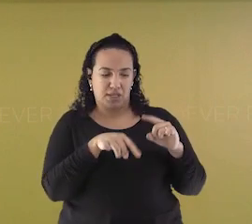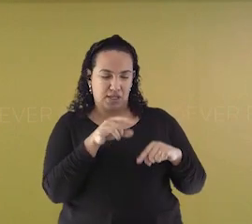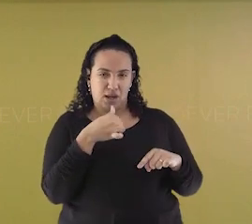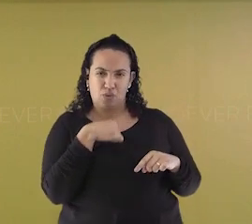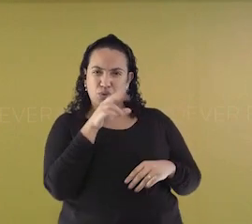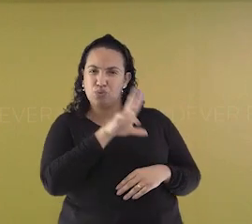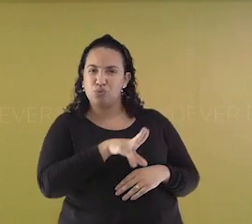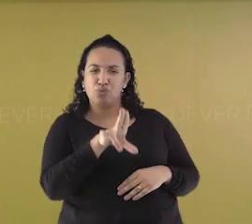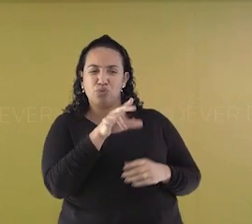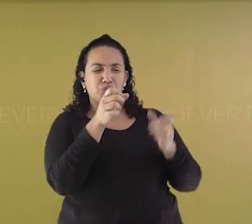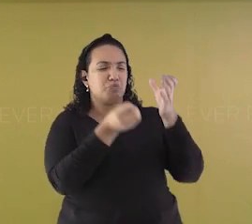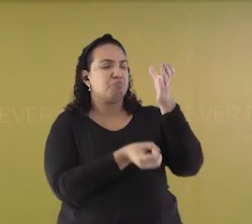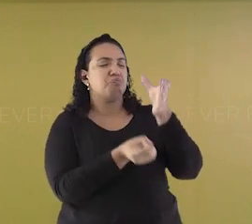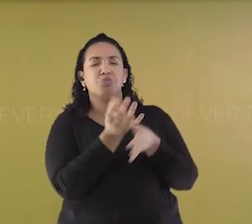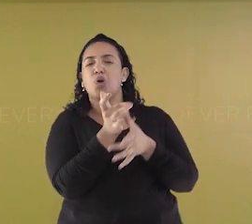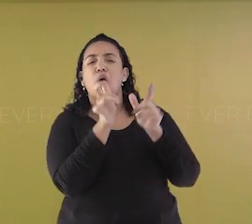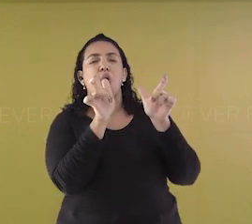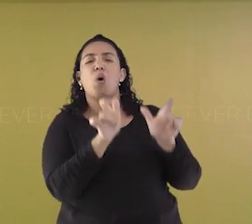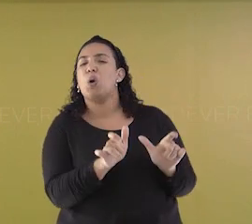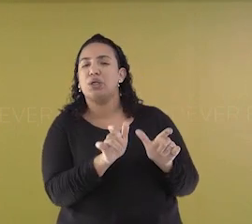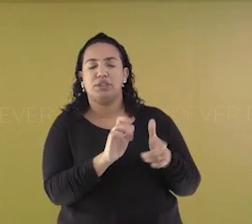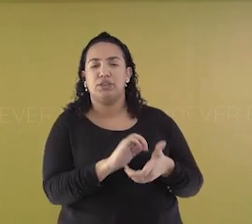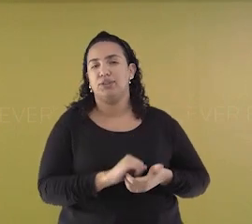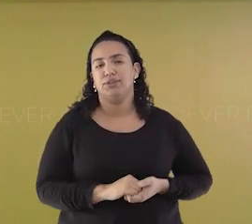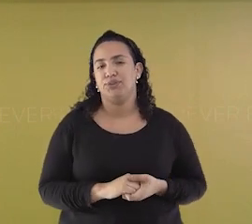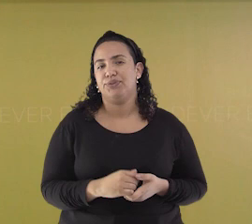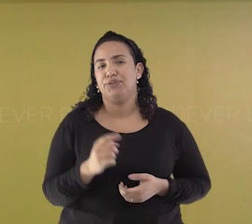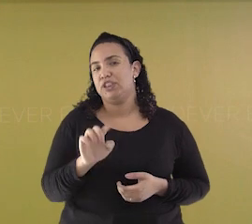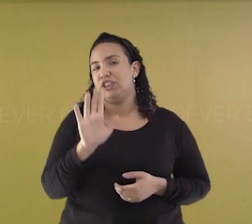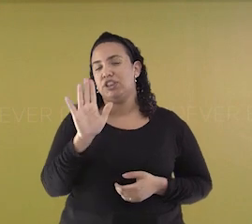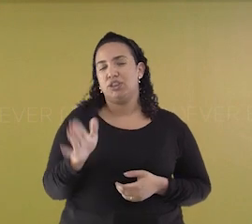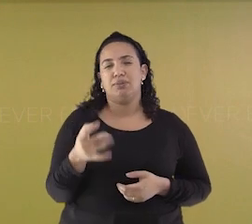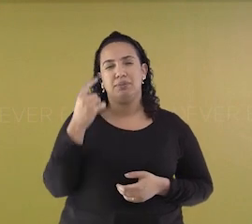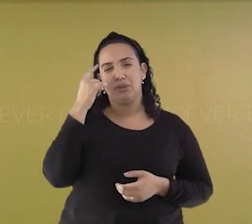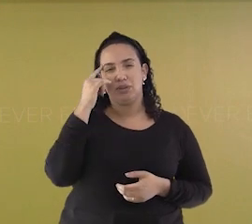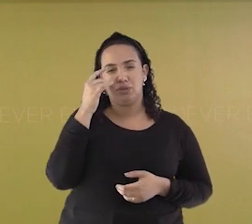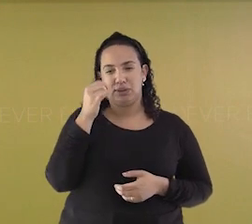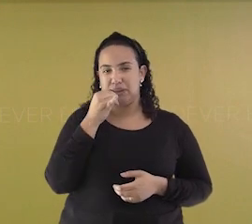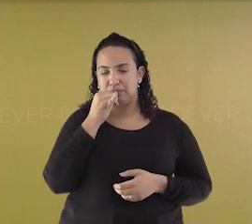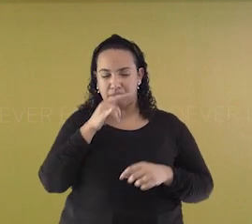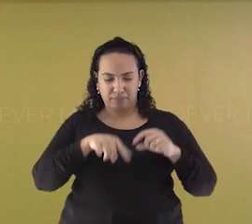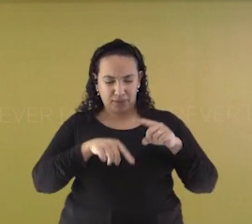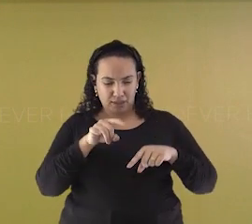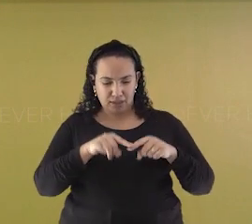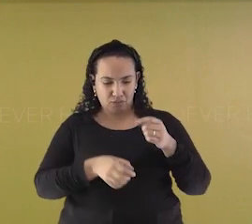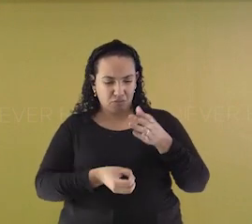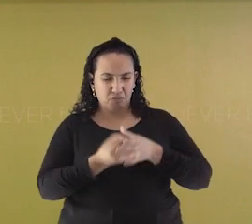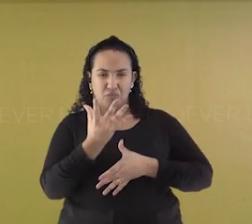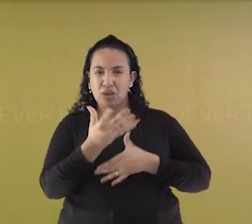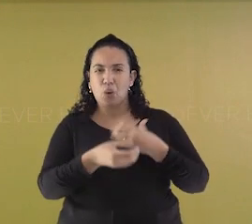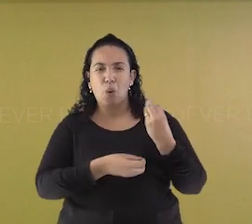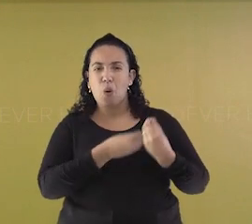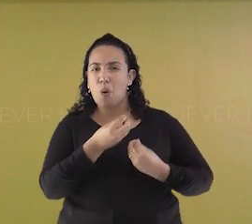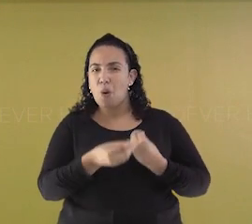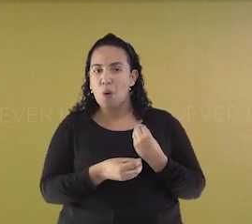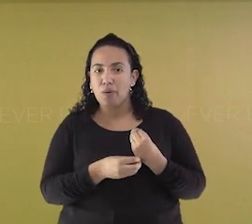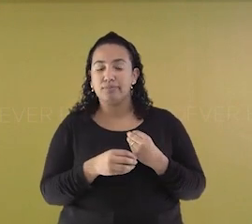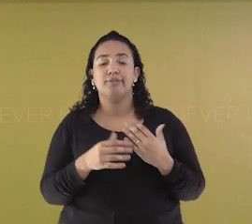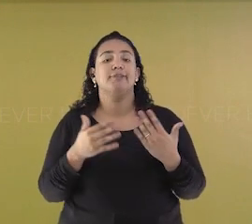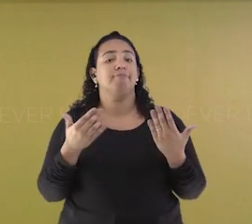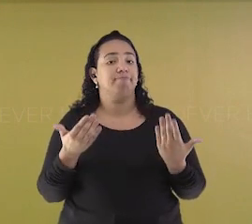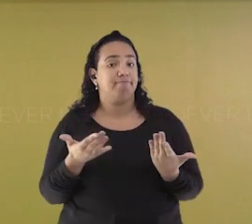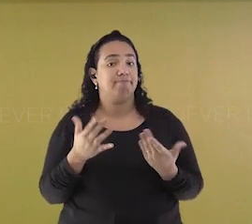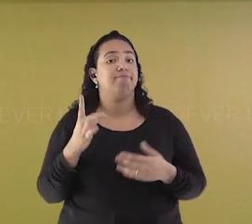você utiliza? Já se perguntou do que esses produtos são feitos? Há muitas